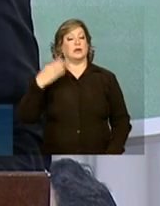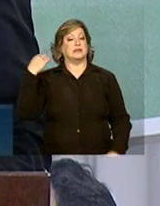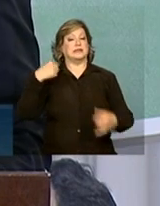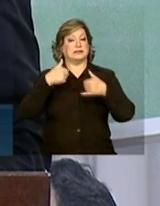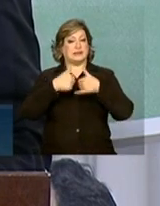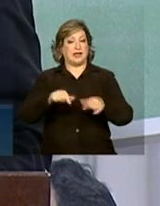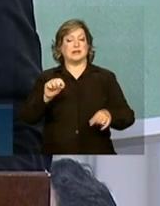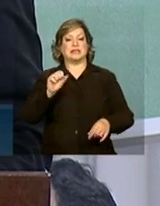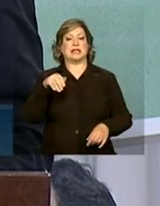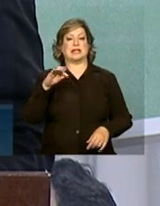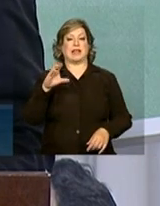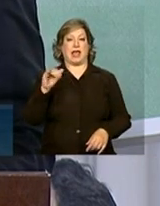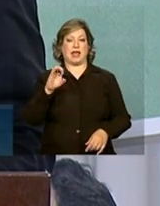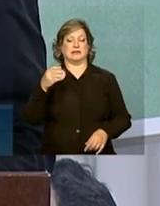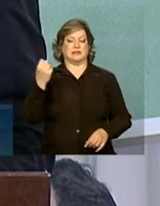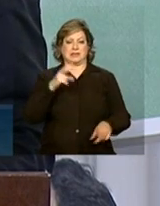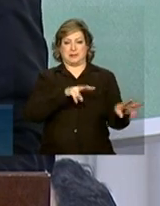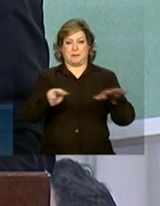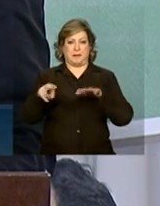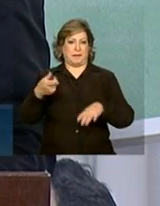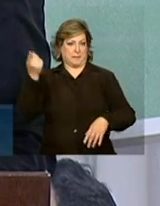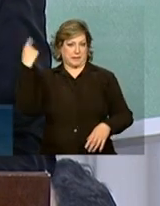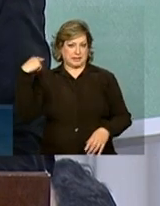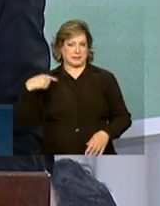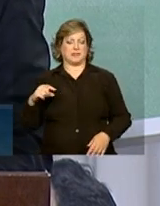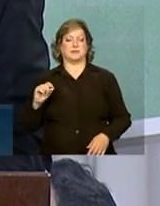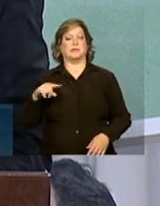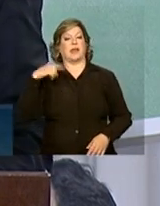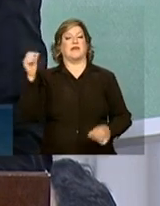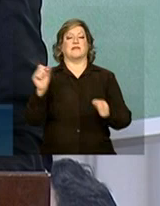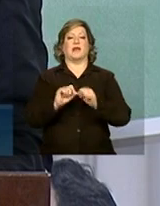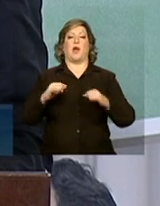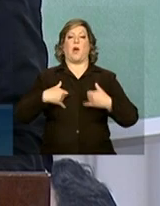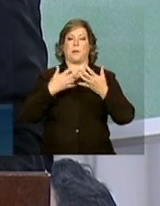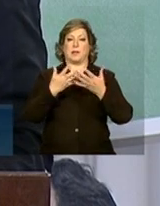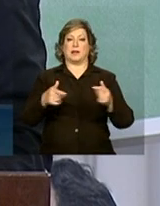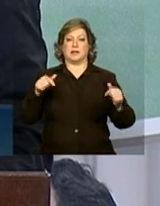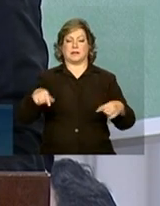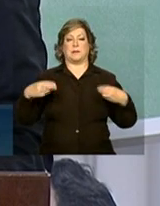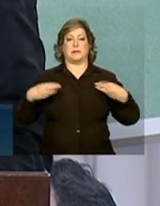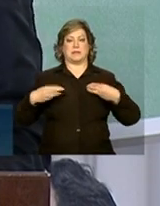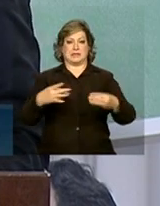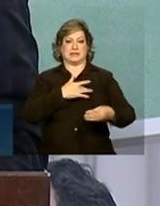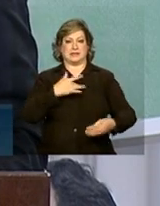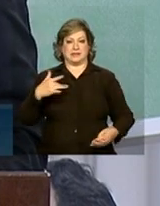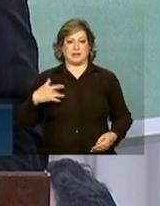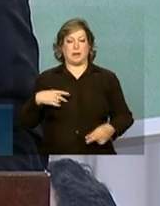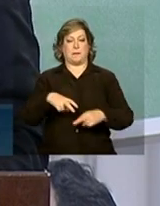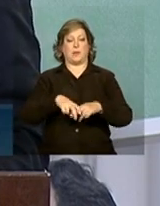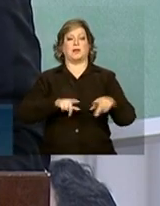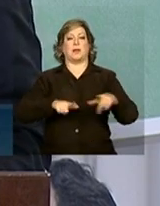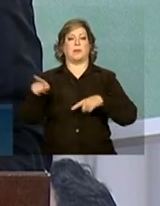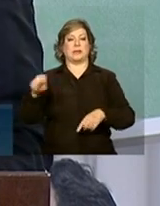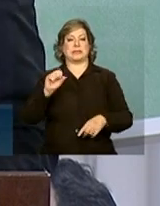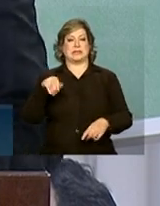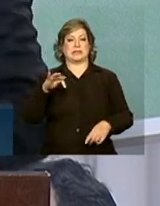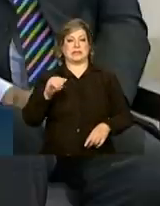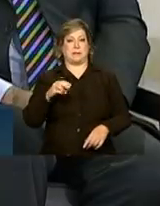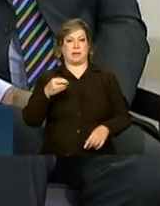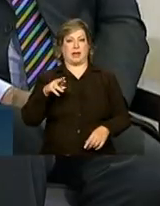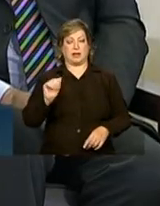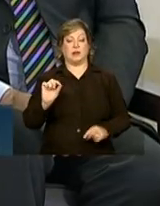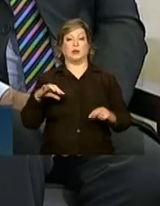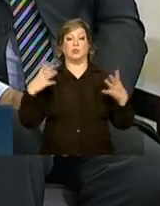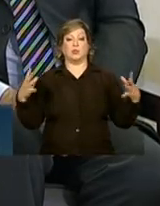semana passada, eles foram fazer uma homenagem ao Ministério da Saúde, à FAB, por causa da ação de Santa Maria, e